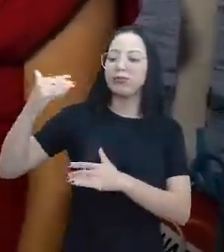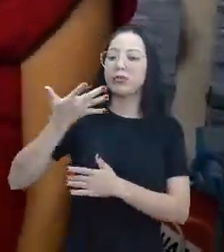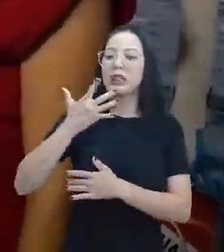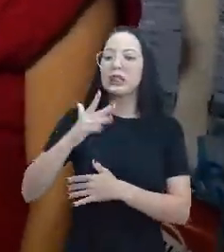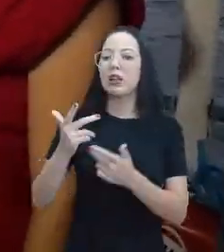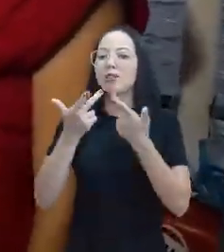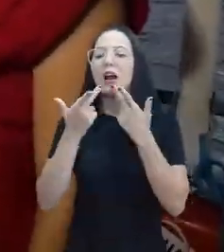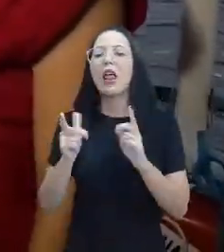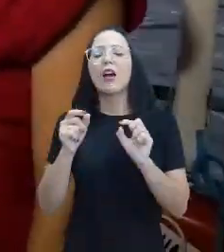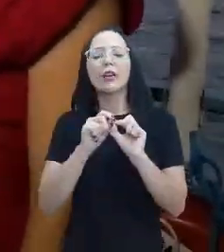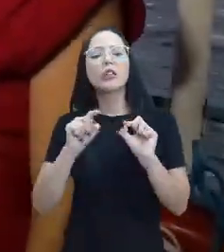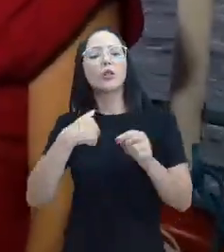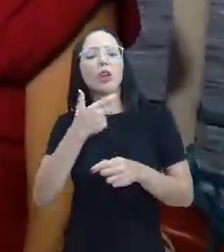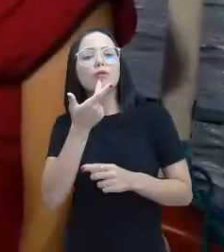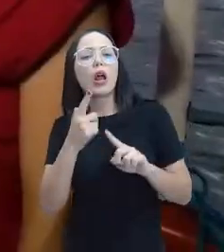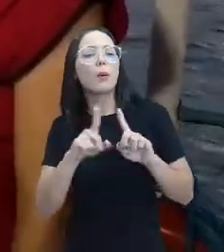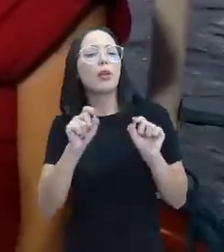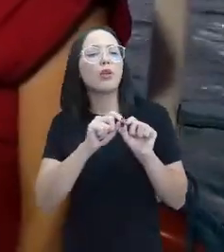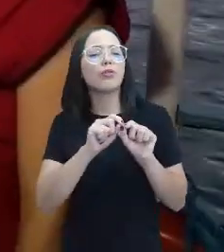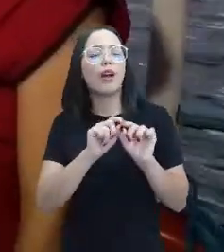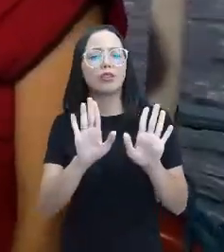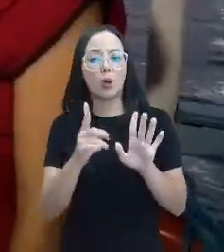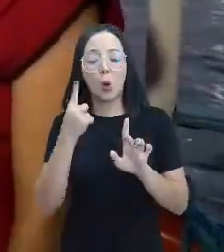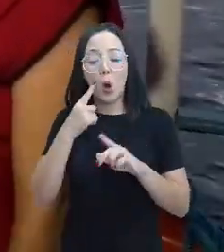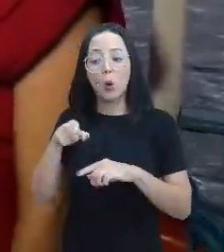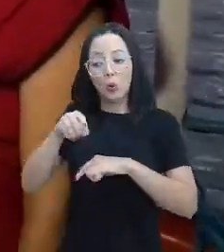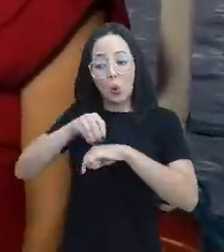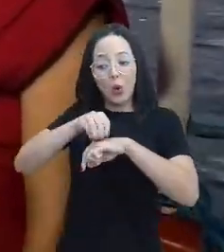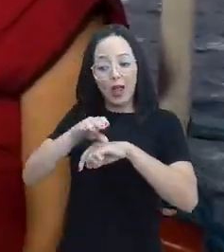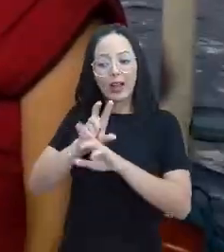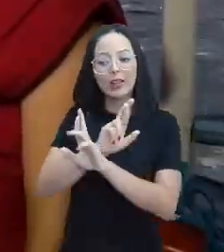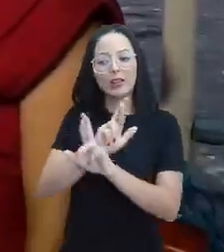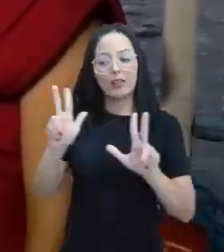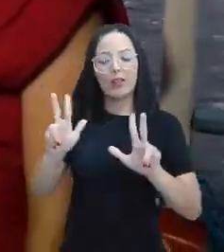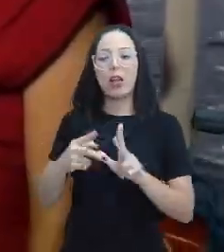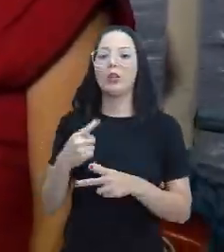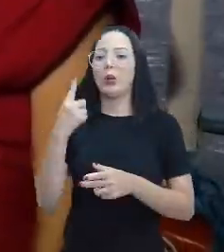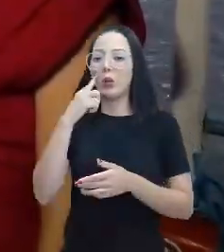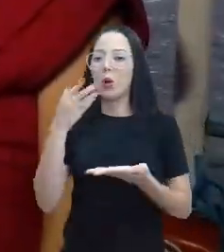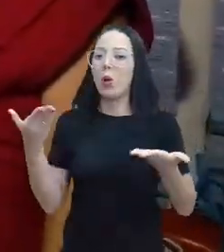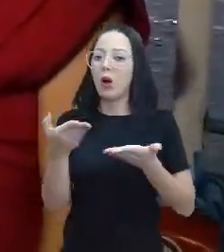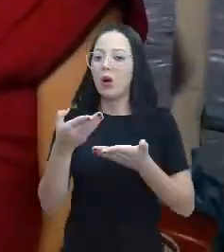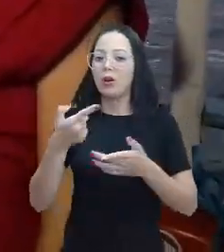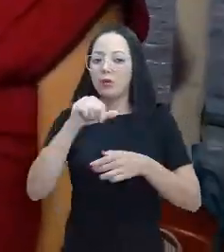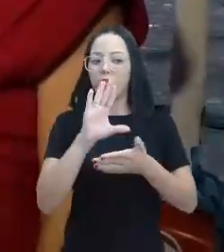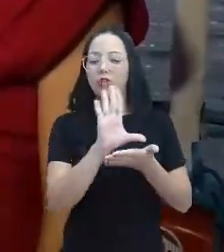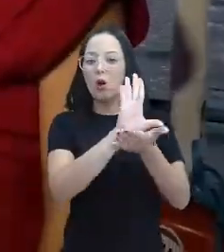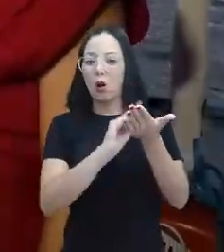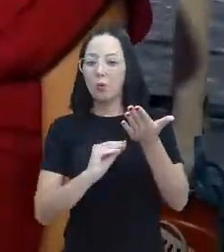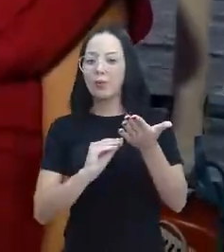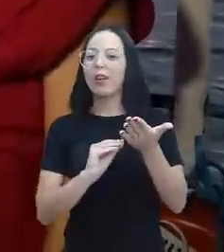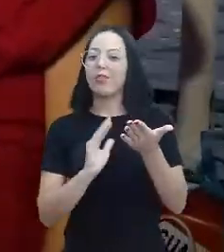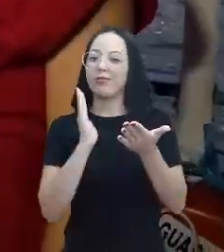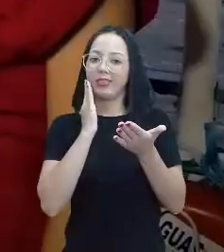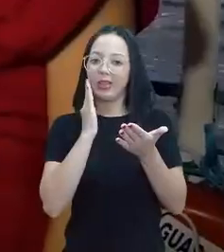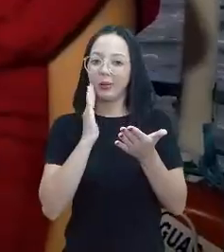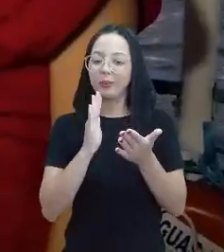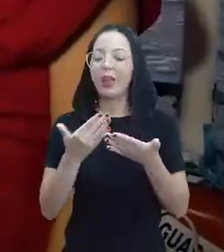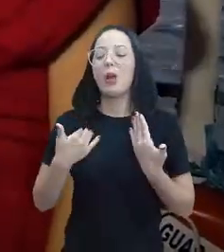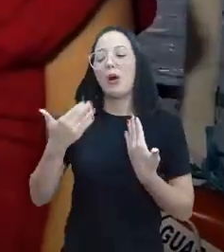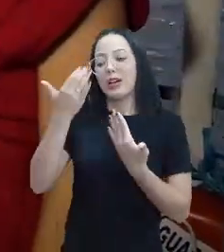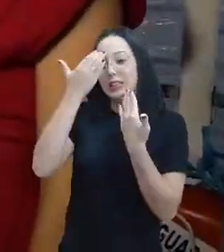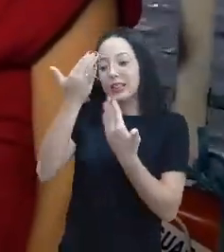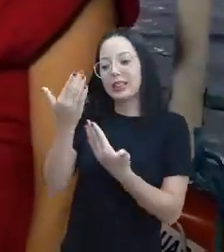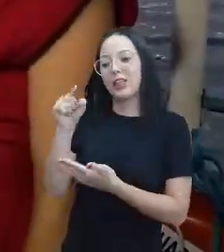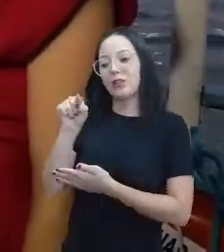que eu digo, mas não faço o que eu faço. E a senhora traz um recado totalmente diferente, né? Ó, eu estou fazendo, então me imita. Me imita e faça aqui. Quero lhe